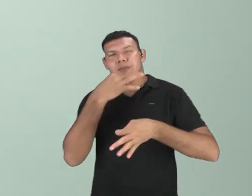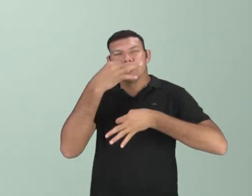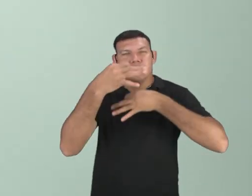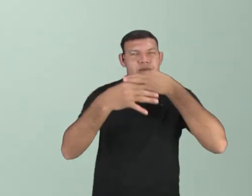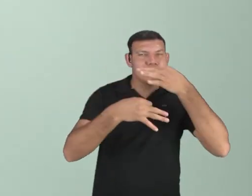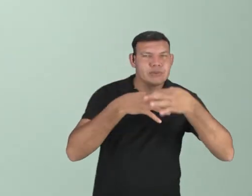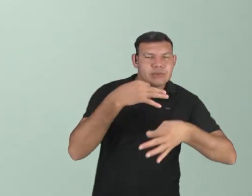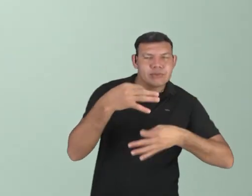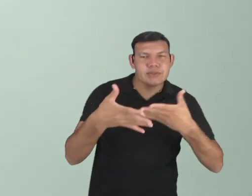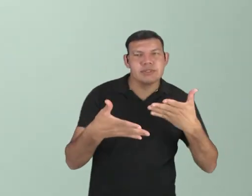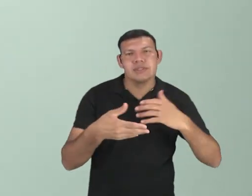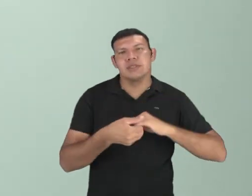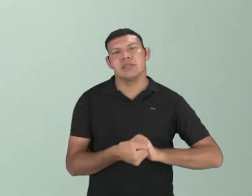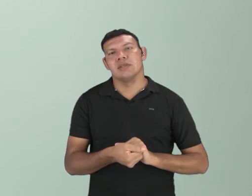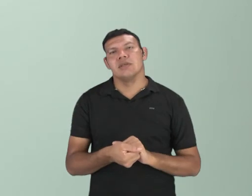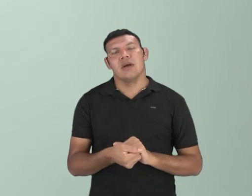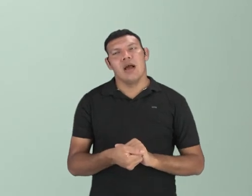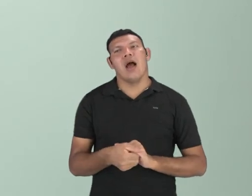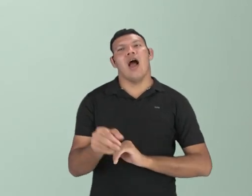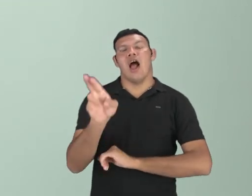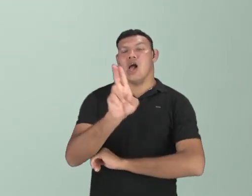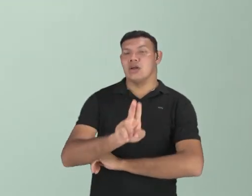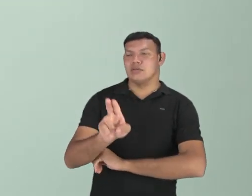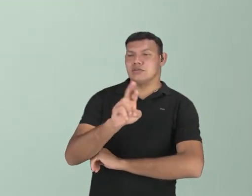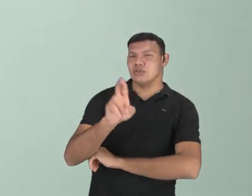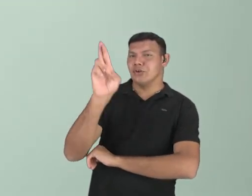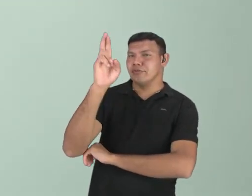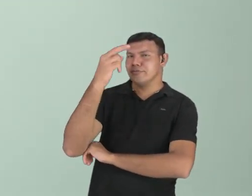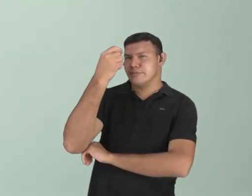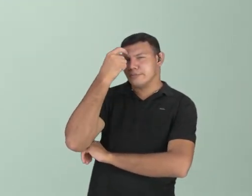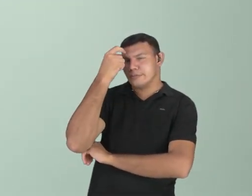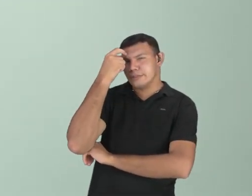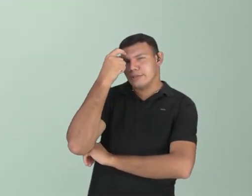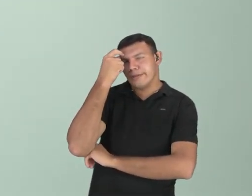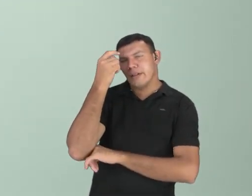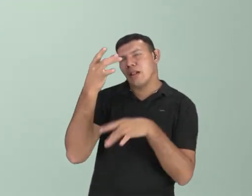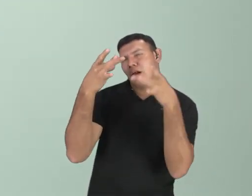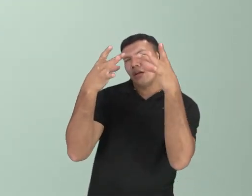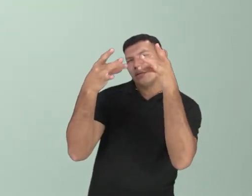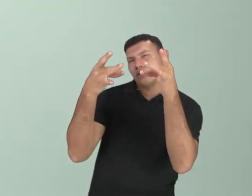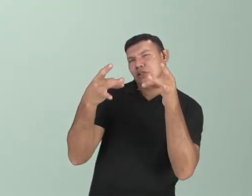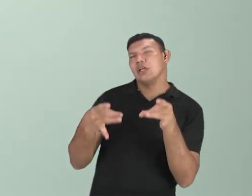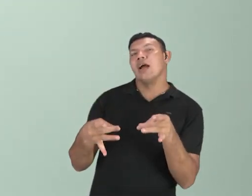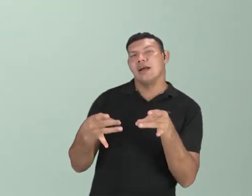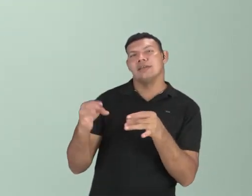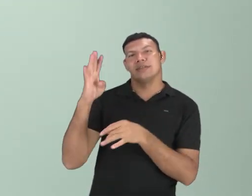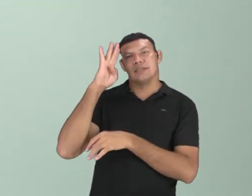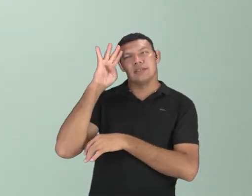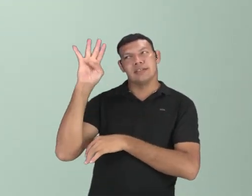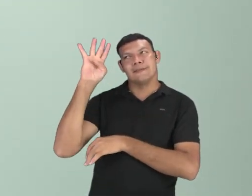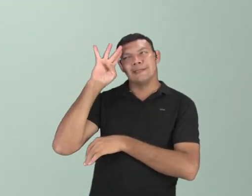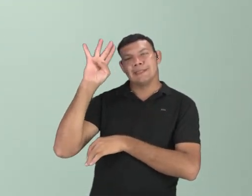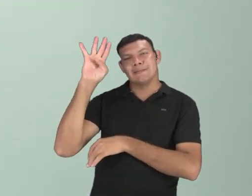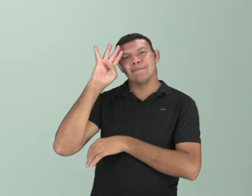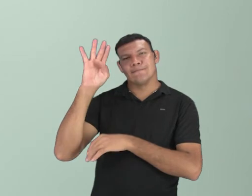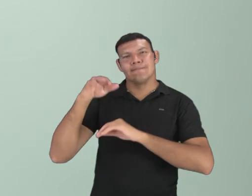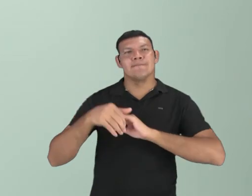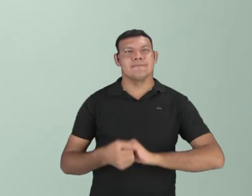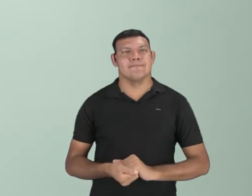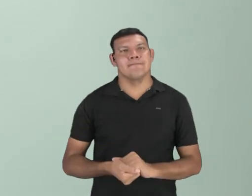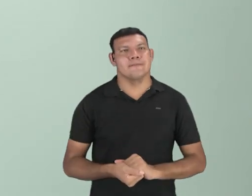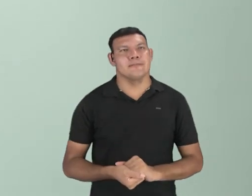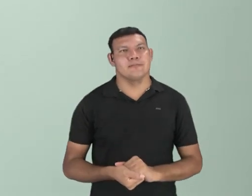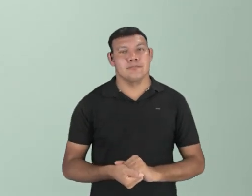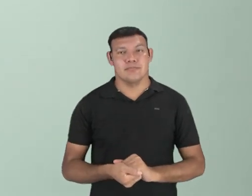ele usa a lógica, né, para poder descrever as suas teorias, né, as suas teorias